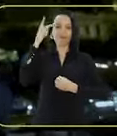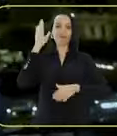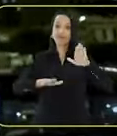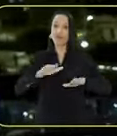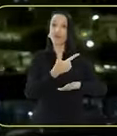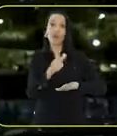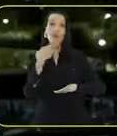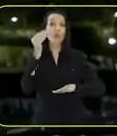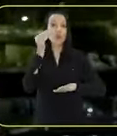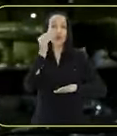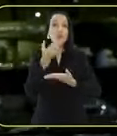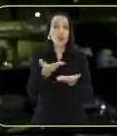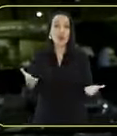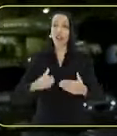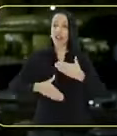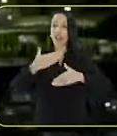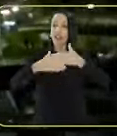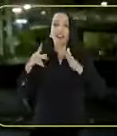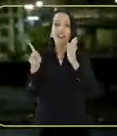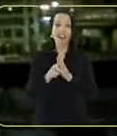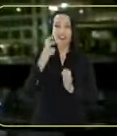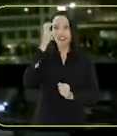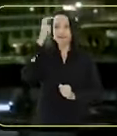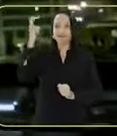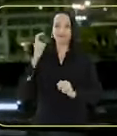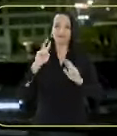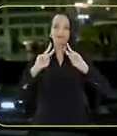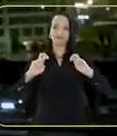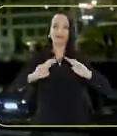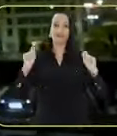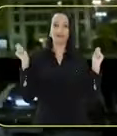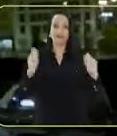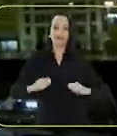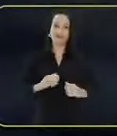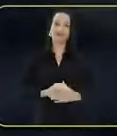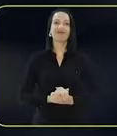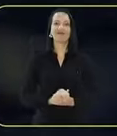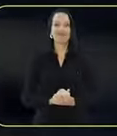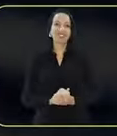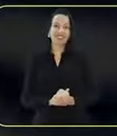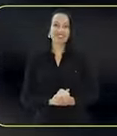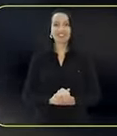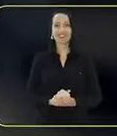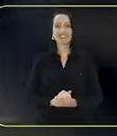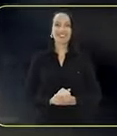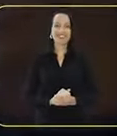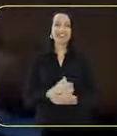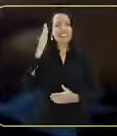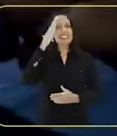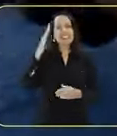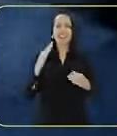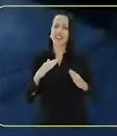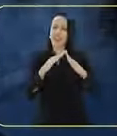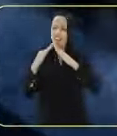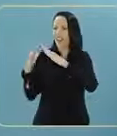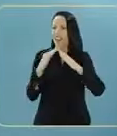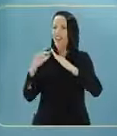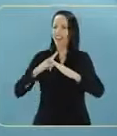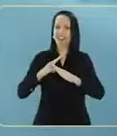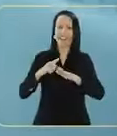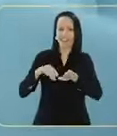que muitas vezes não têm a oportunidade para desenvolver seu talento ou explorar sua capacidade. Sabe aquela vizinha